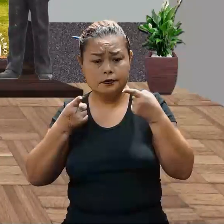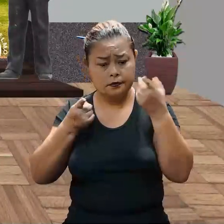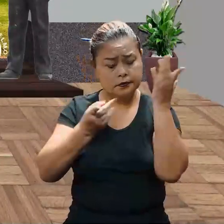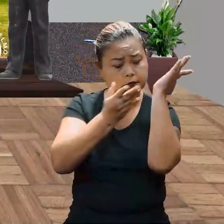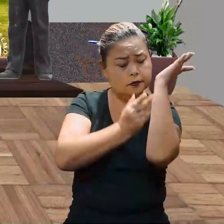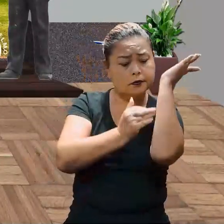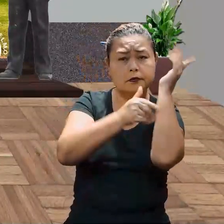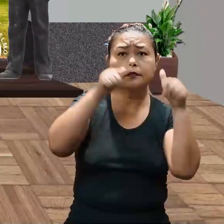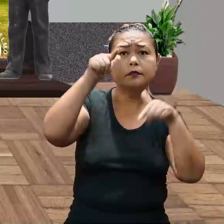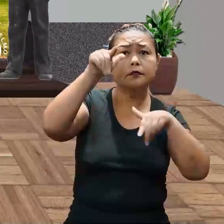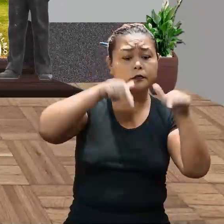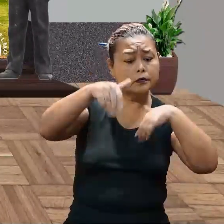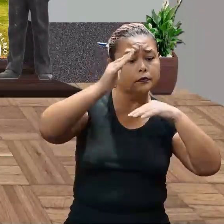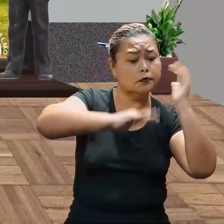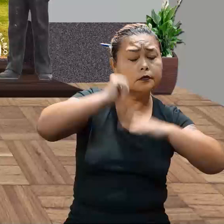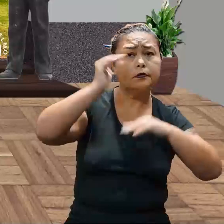seringueiros